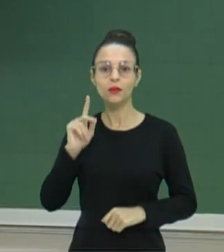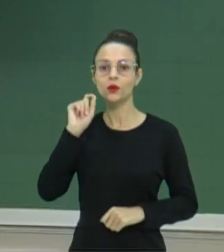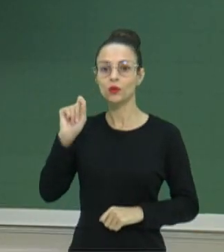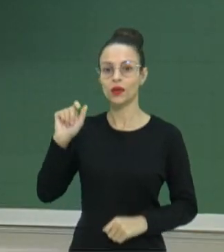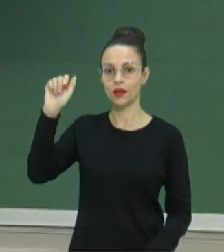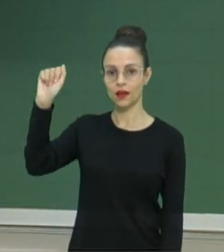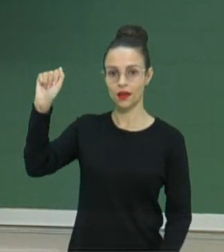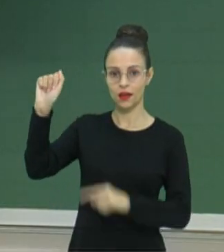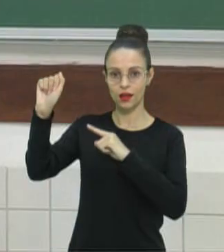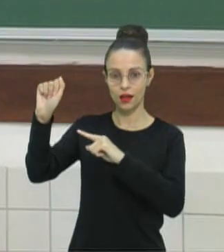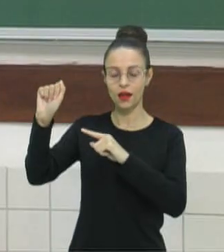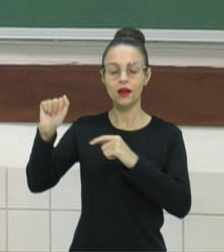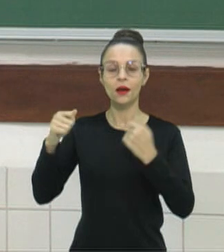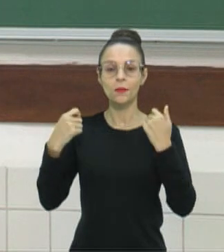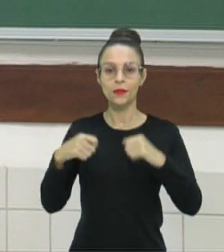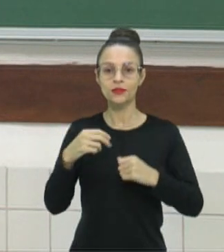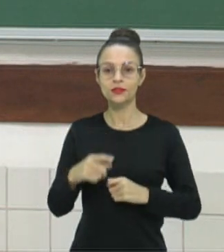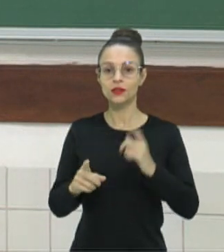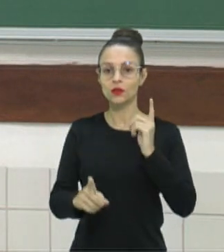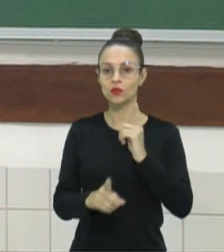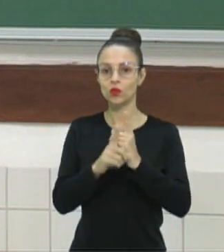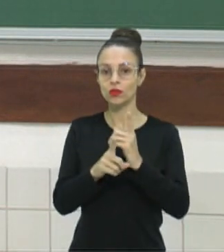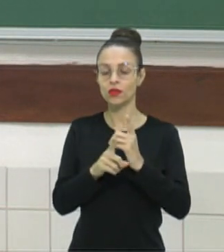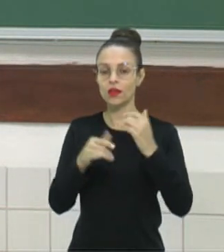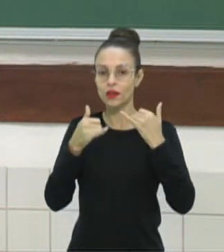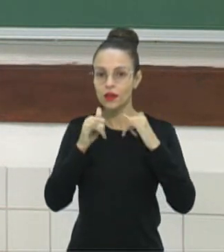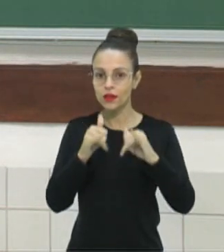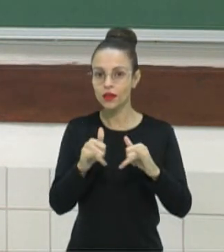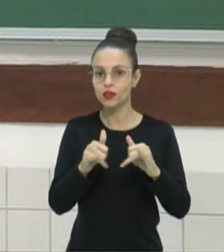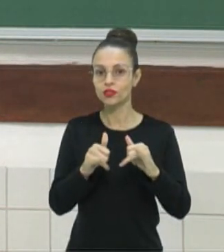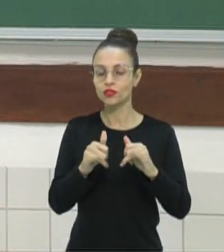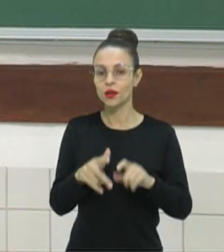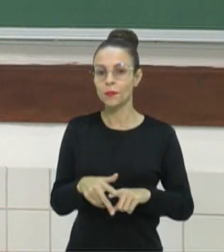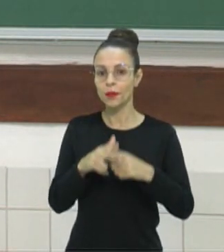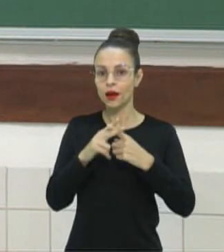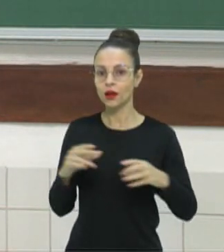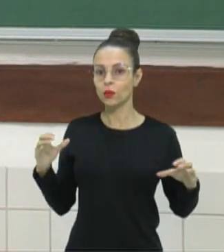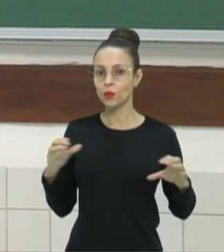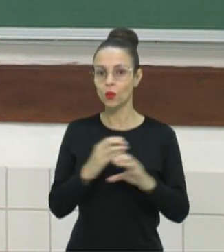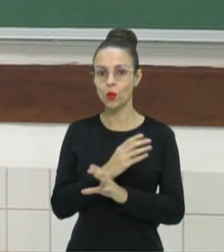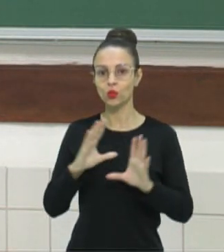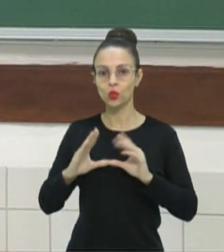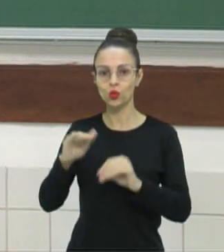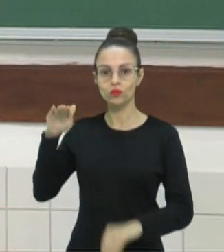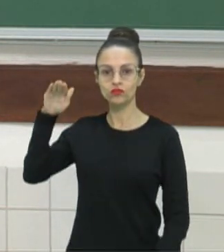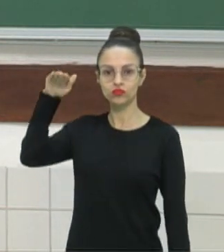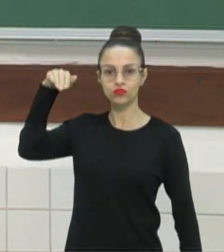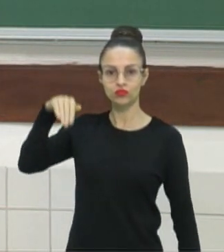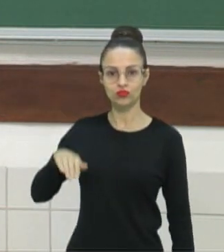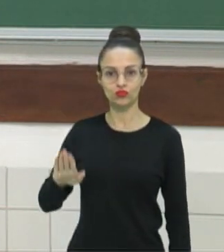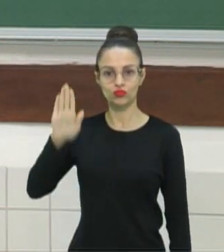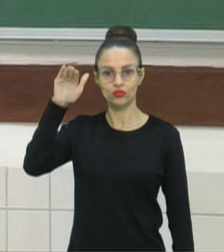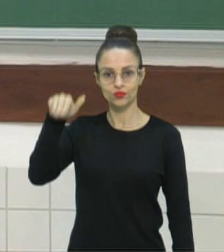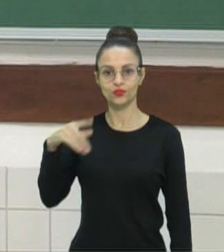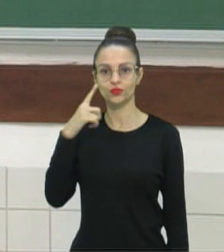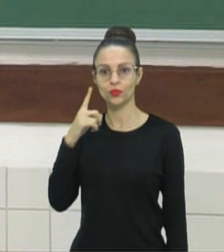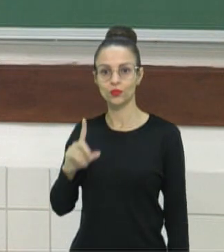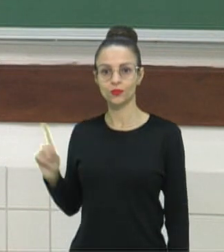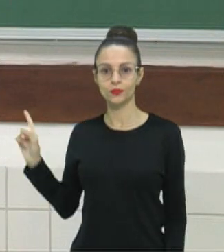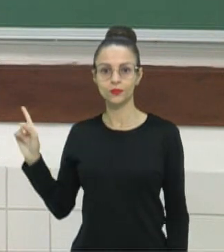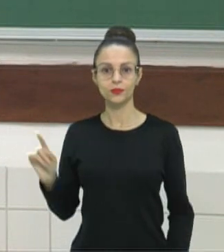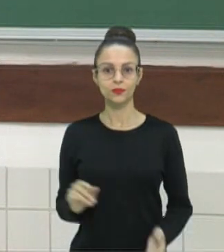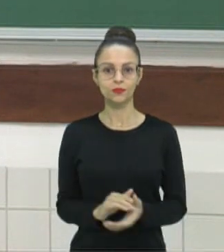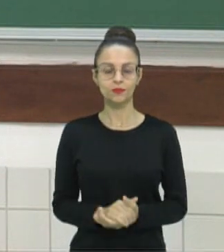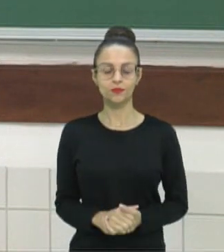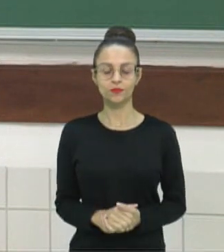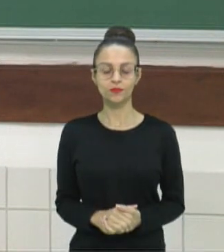A, ele pede para nós a energia mecânica total do carrinho, certo? Então, vejam aqui.